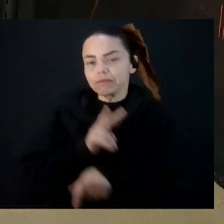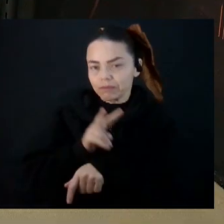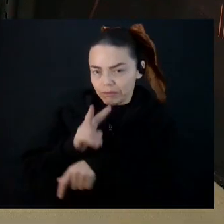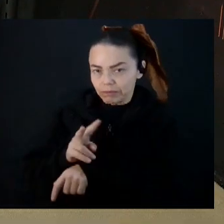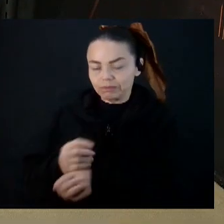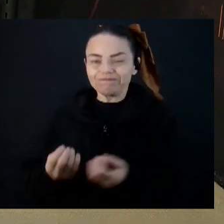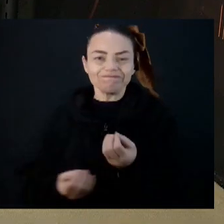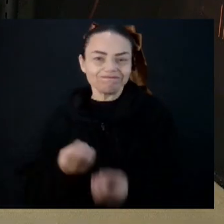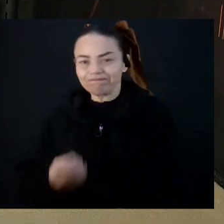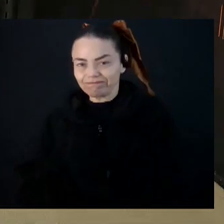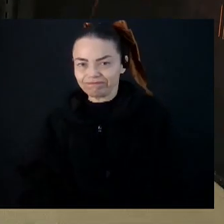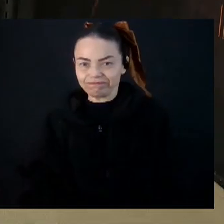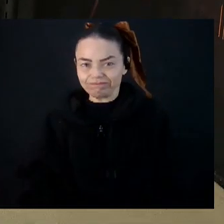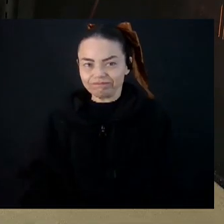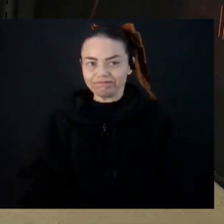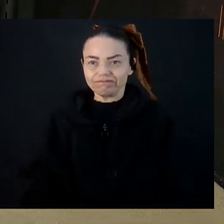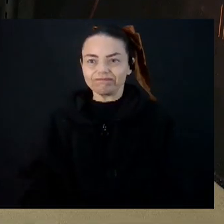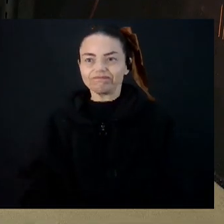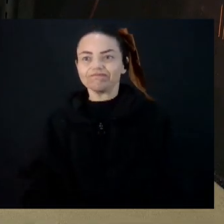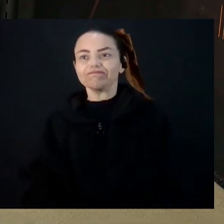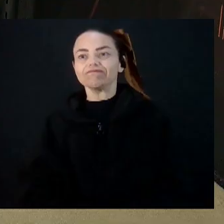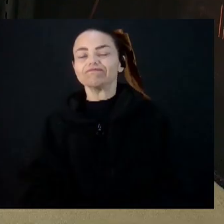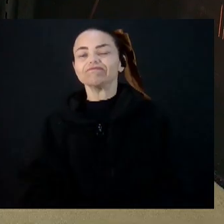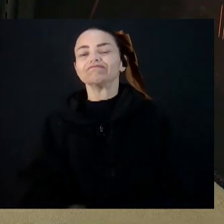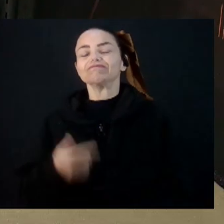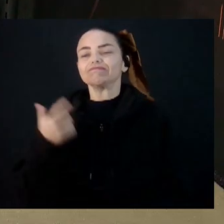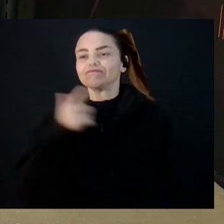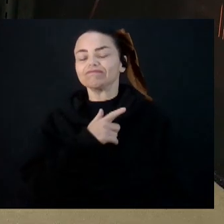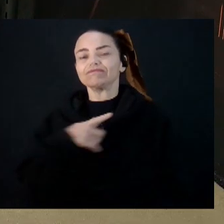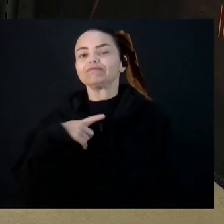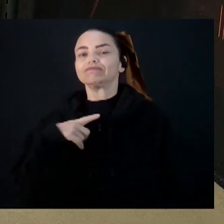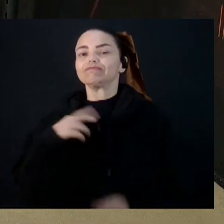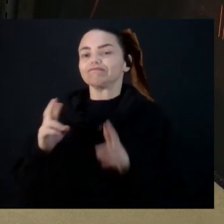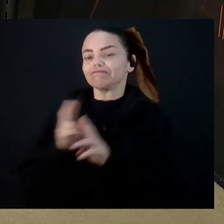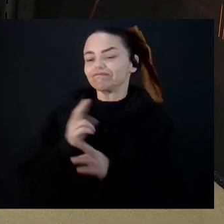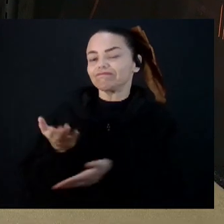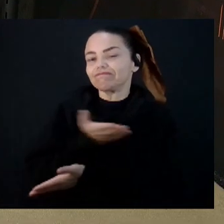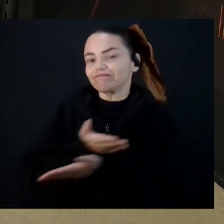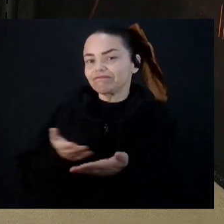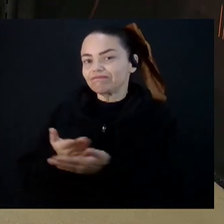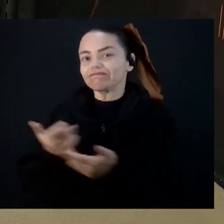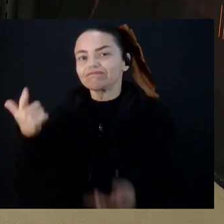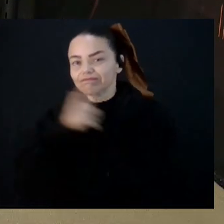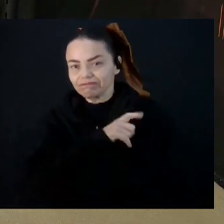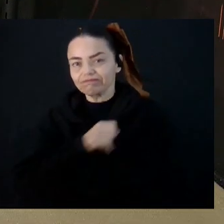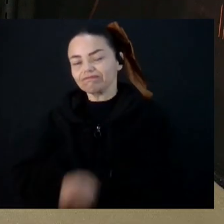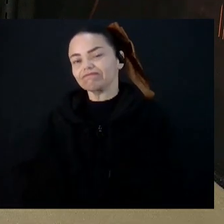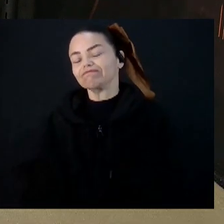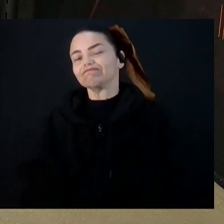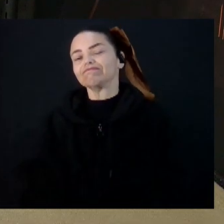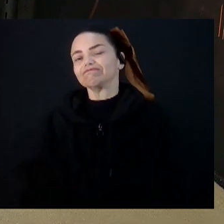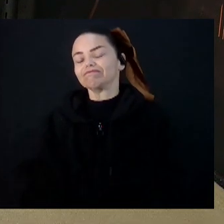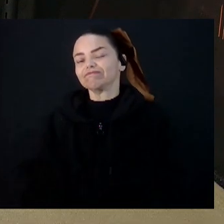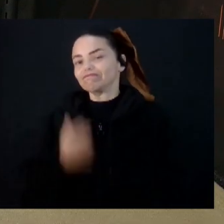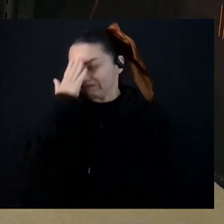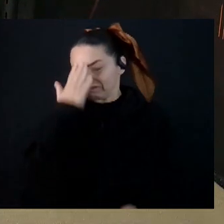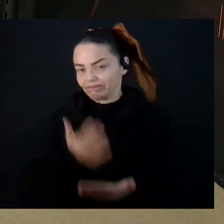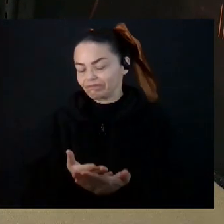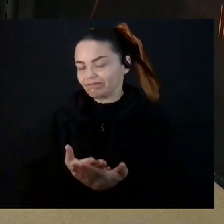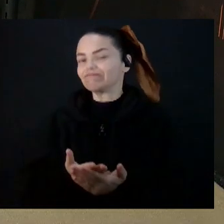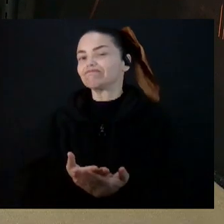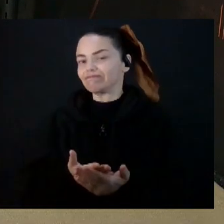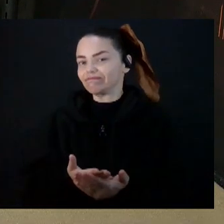deve ser a nossa abordagem para a gente poder conquistar a confiança dessa criança para que